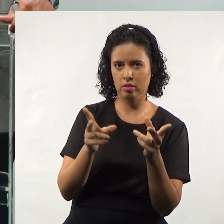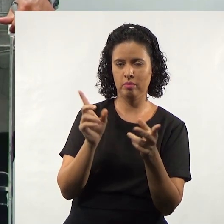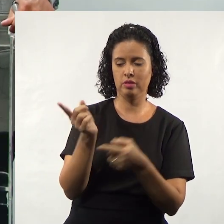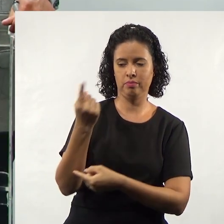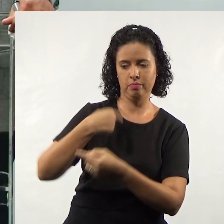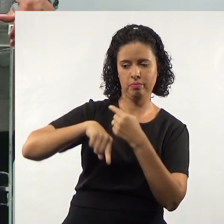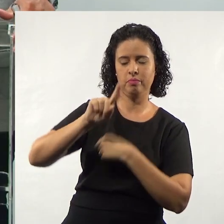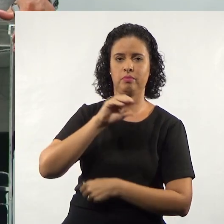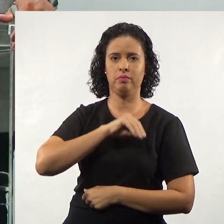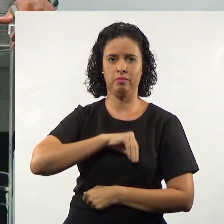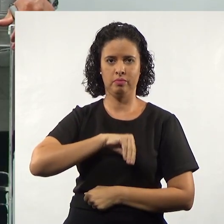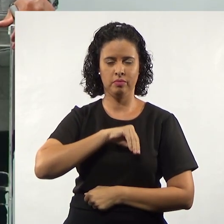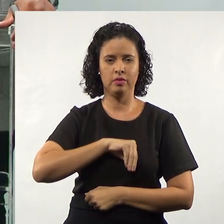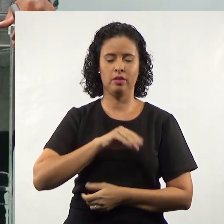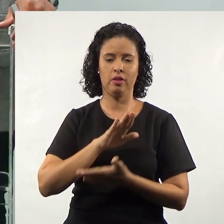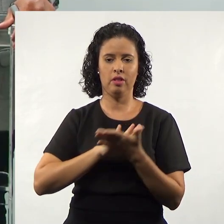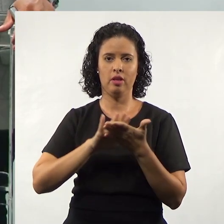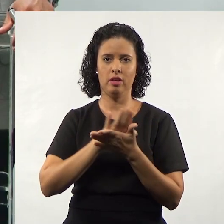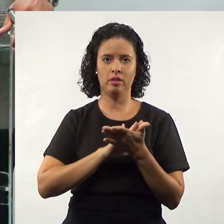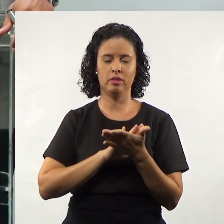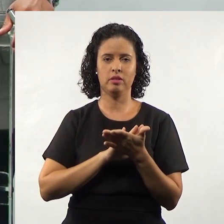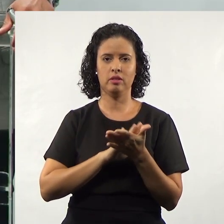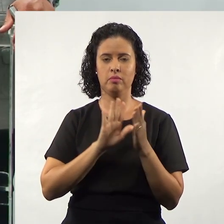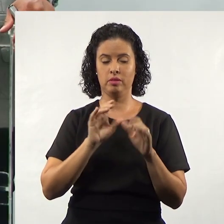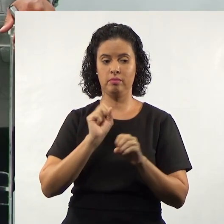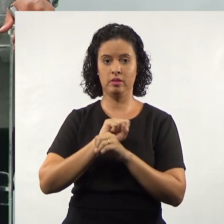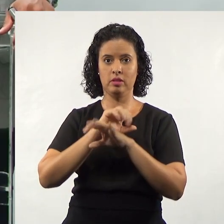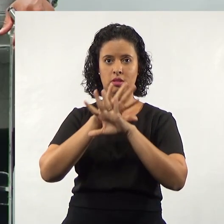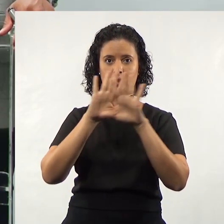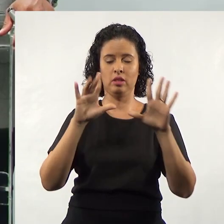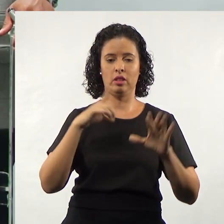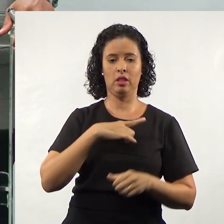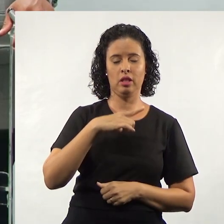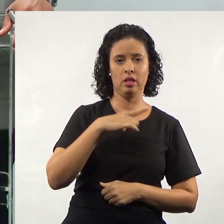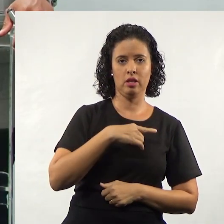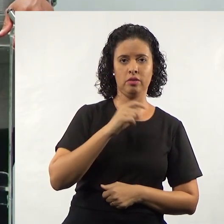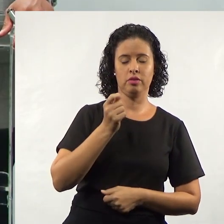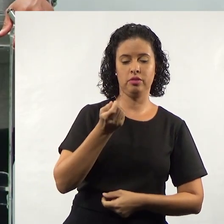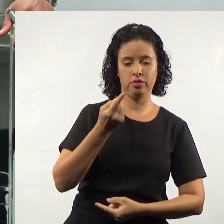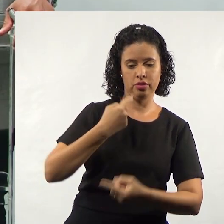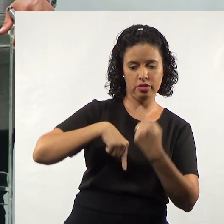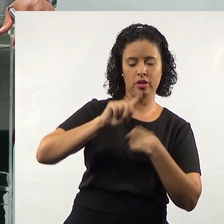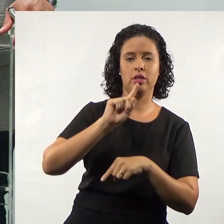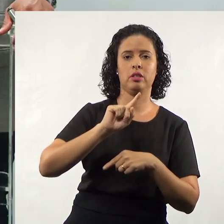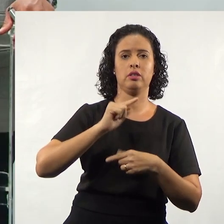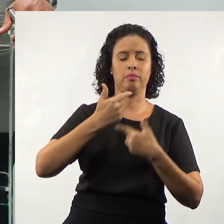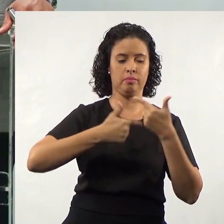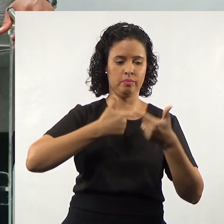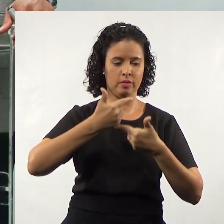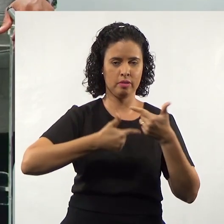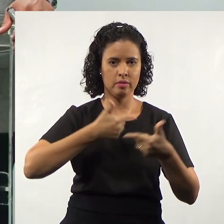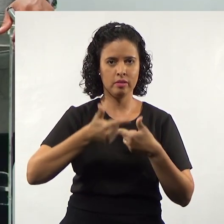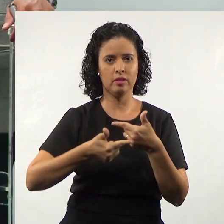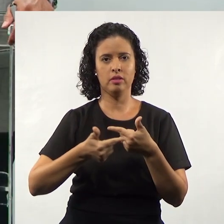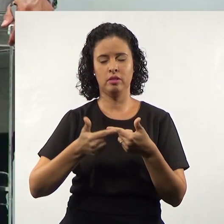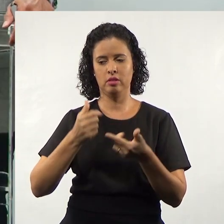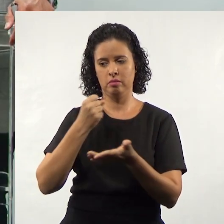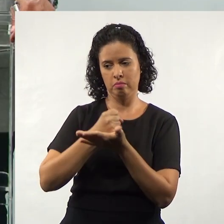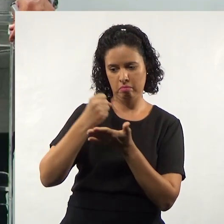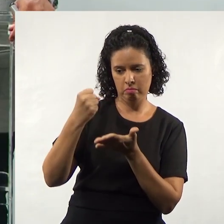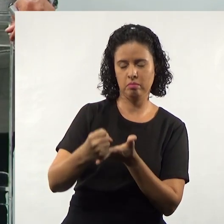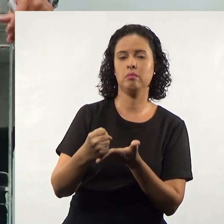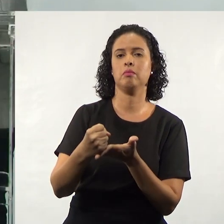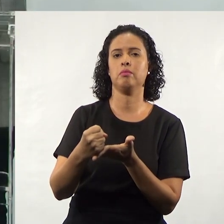renda, a não ser que seja de forma indireta, mas aqui está claro, que gera emprego e renda. Ou vou abrir uma empresa, vai contratar